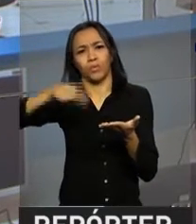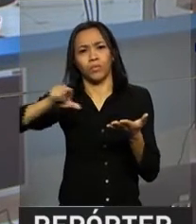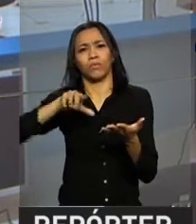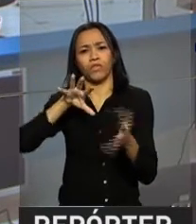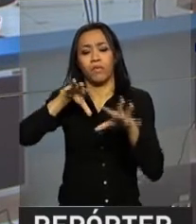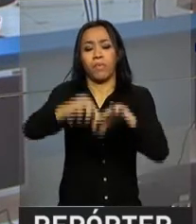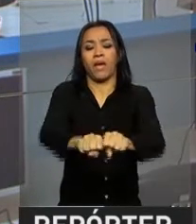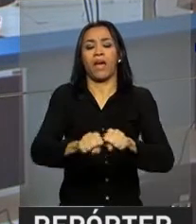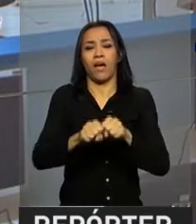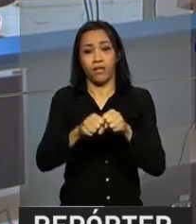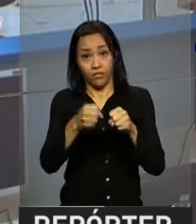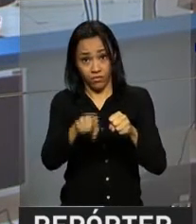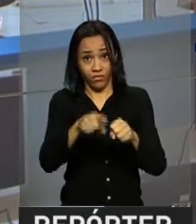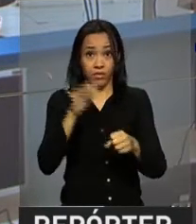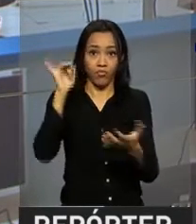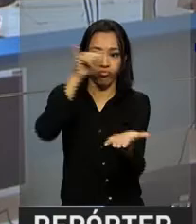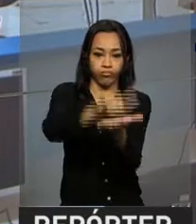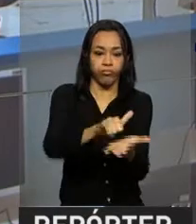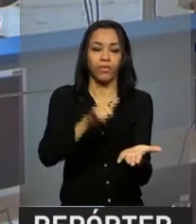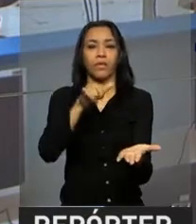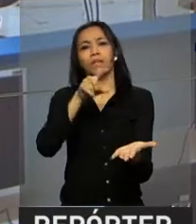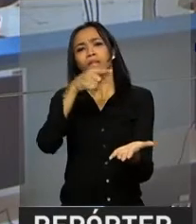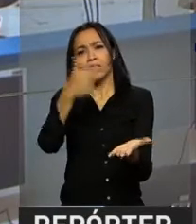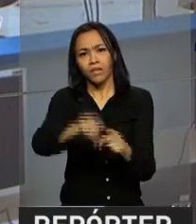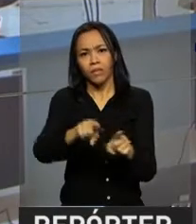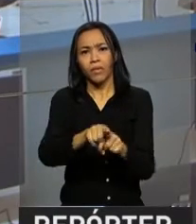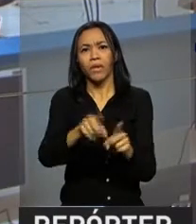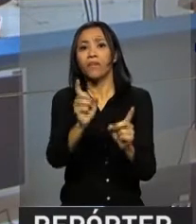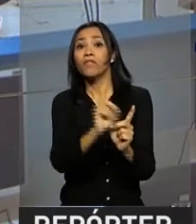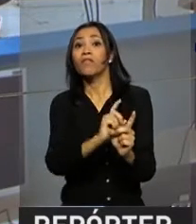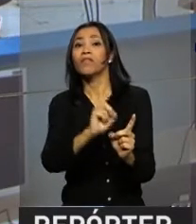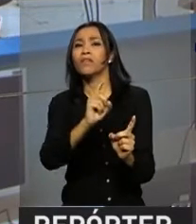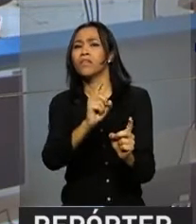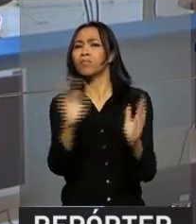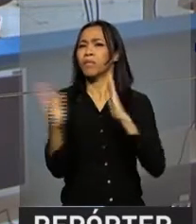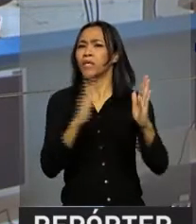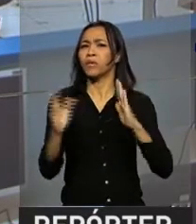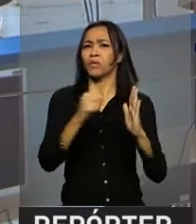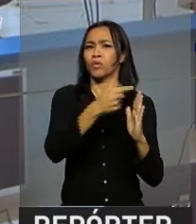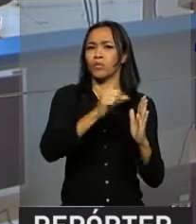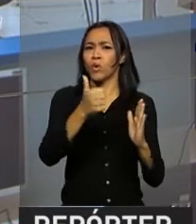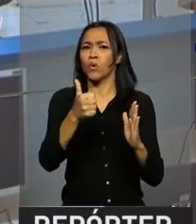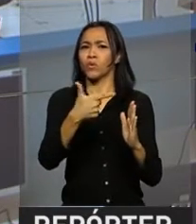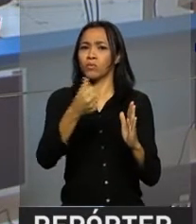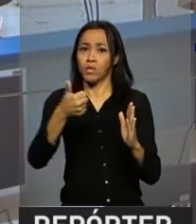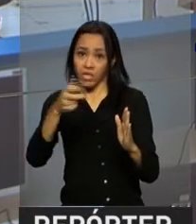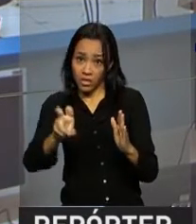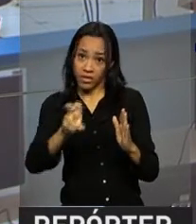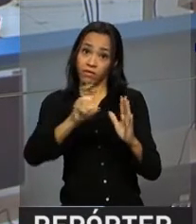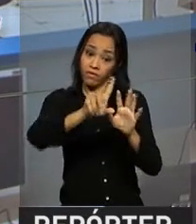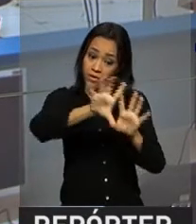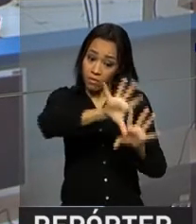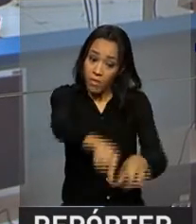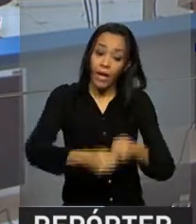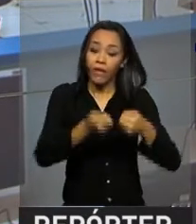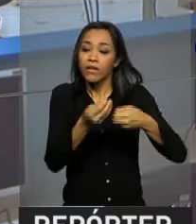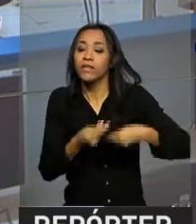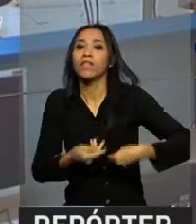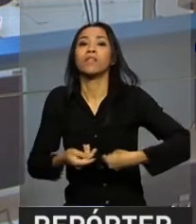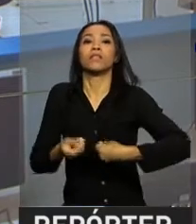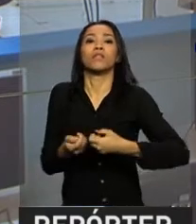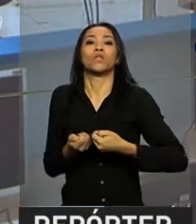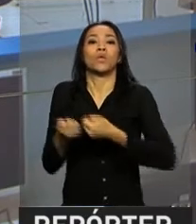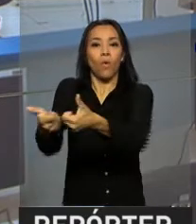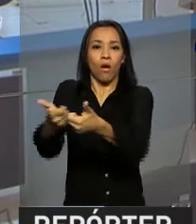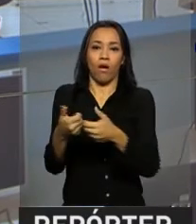apreendidos em bagagens, encomendas postais e na importação entre 2011 e 2015. O Hospital do Bom Sucesso é o maior